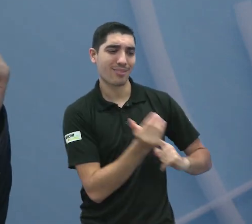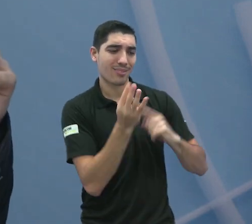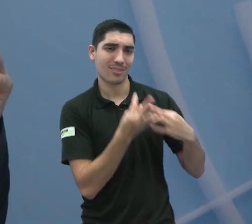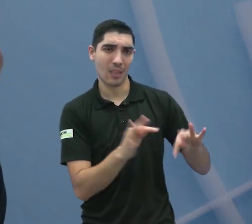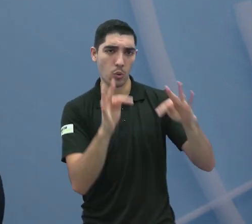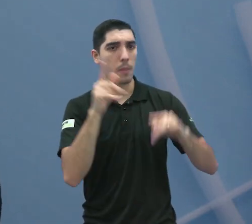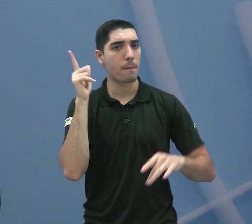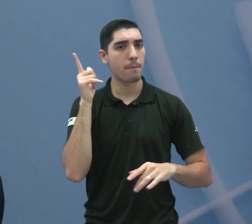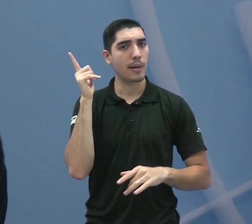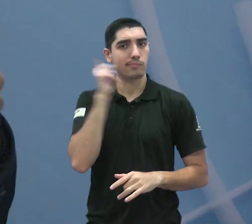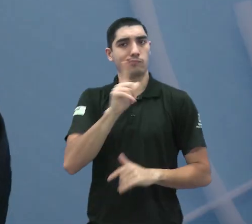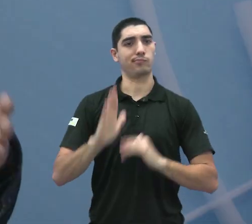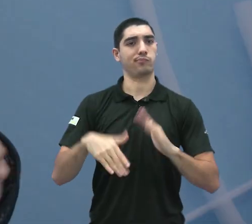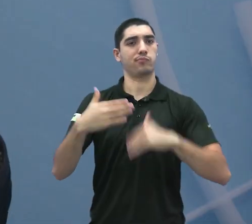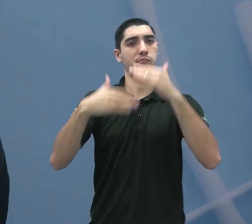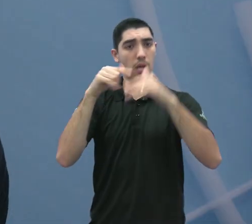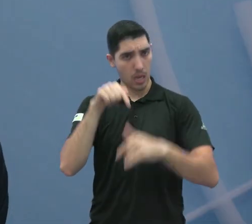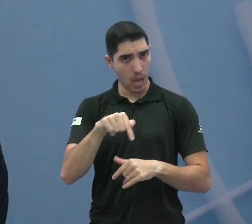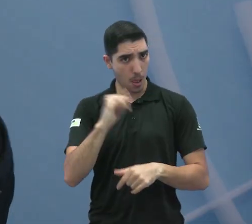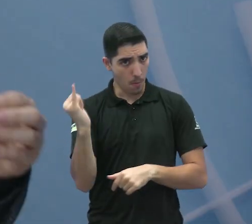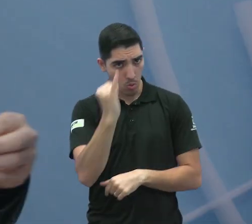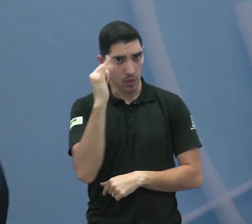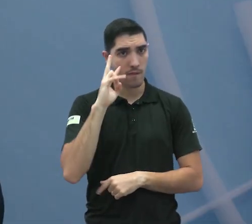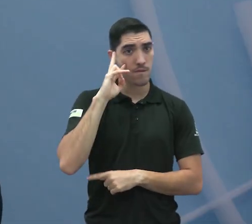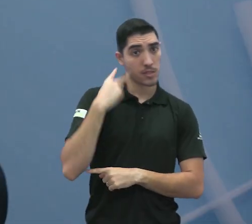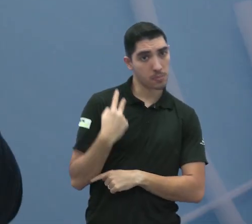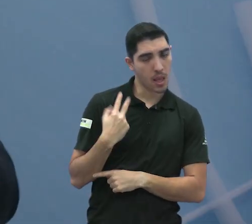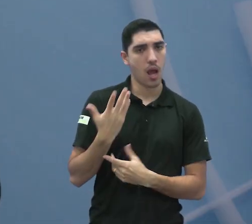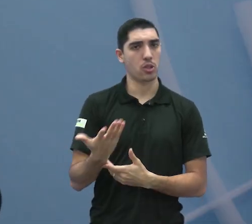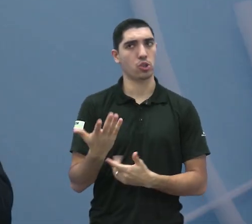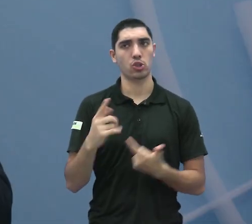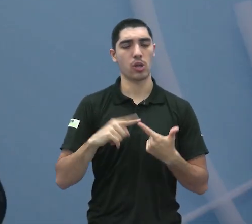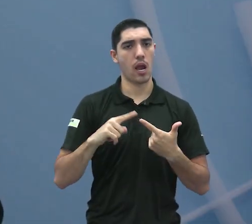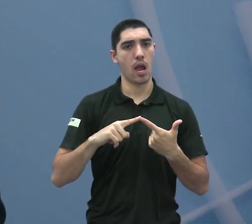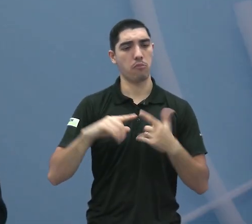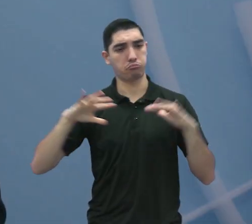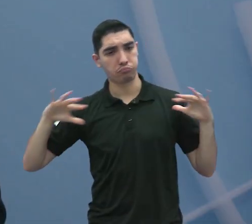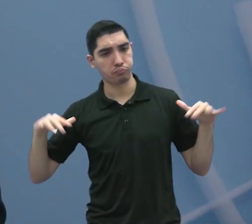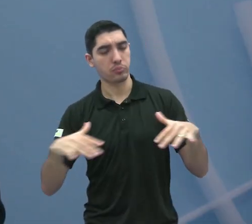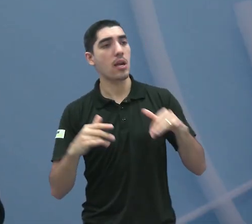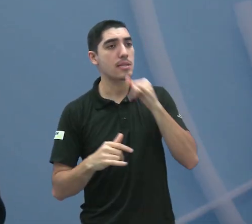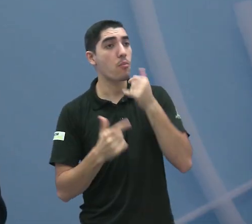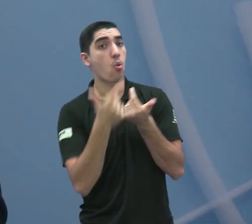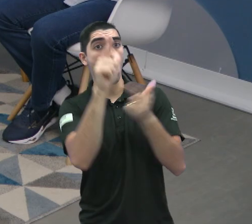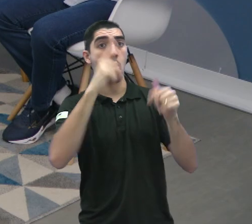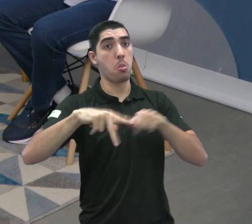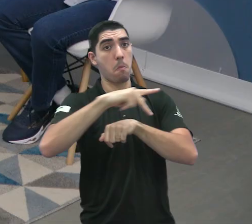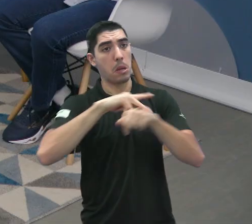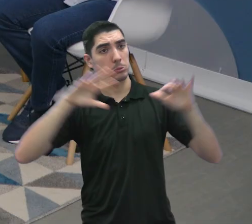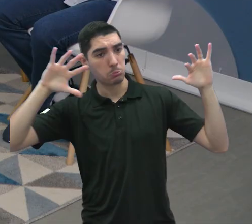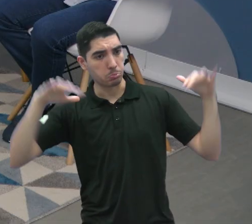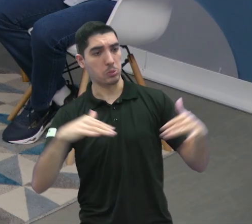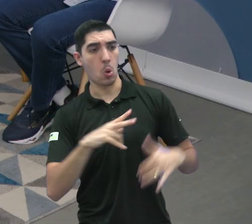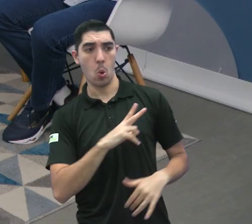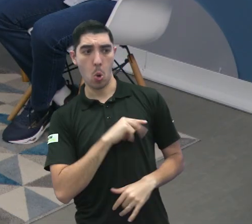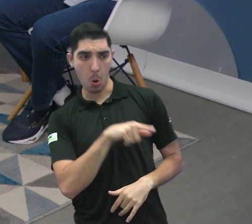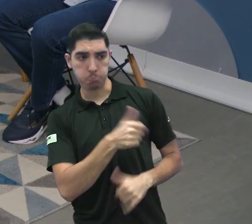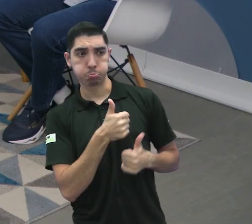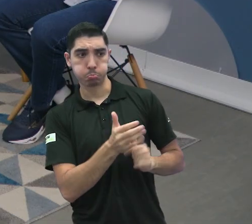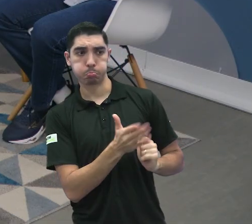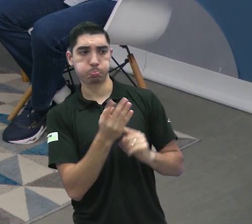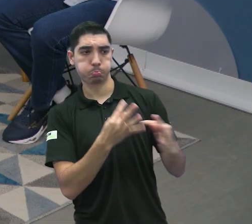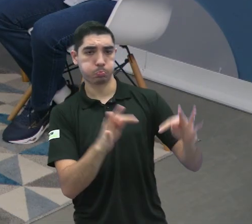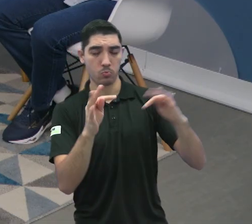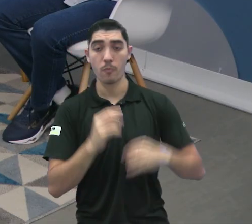faz parte, dá mais visibilidade de alguma forma para ele quando se trata da relação com outros países? Eu acho que o ritmo que